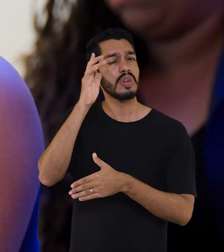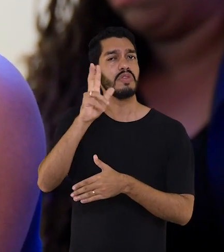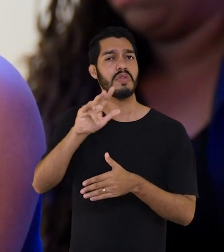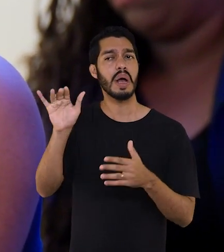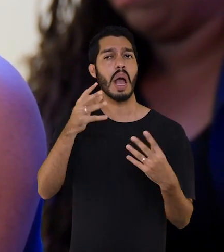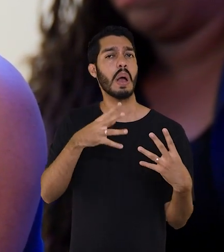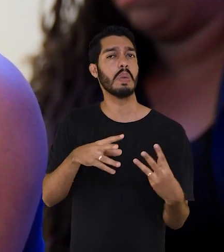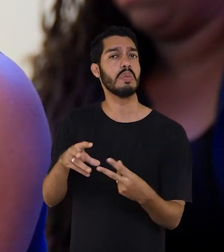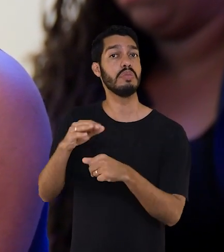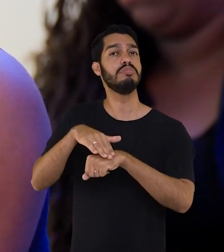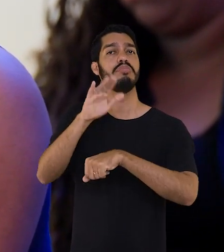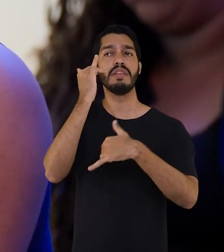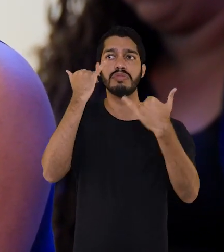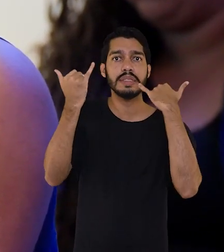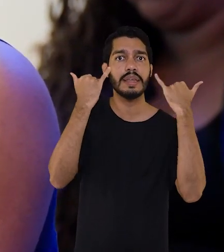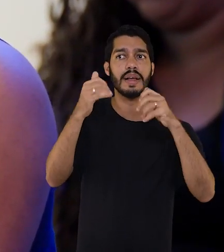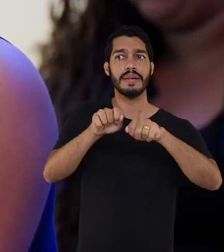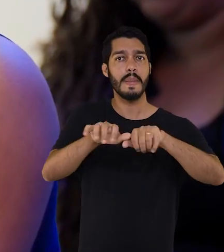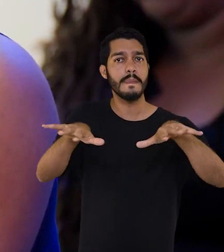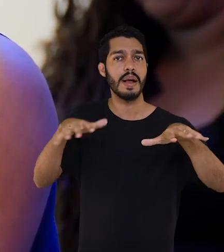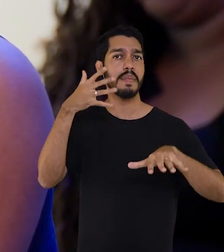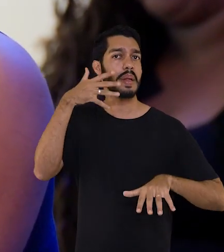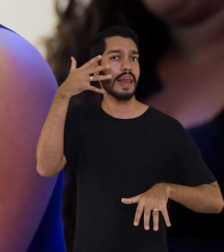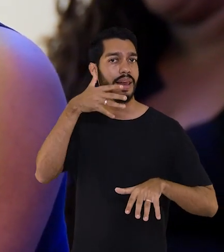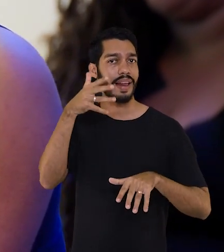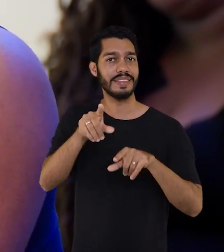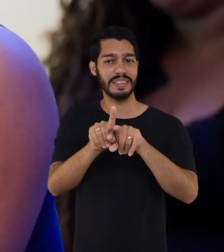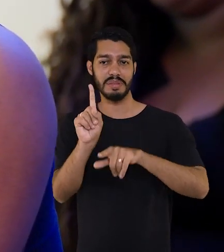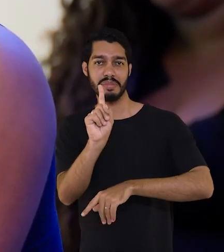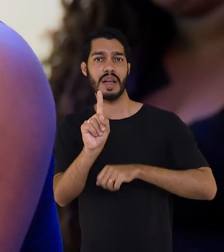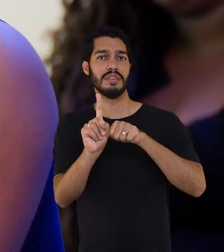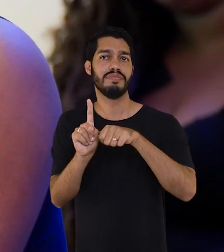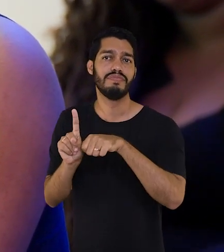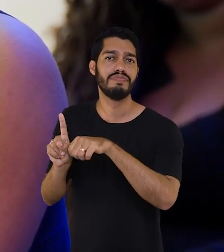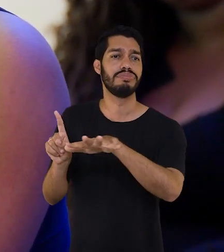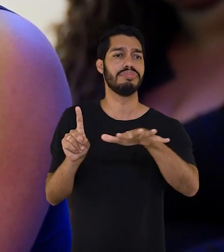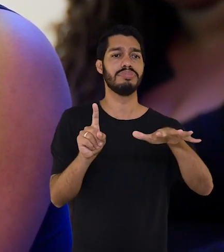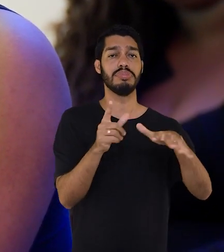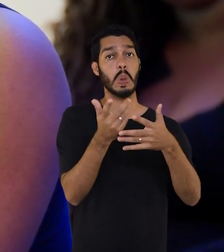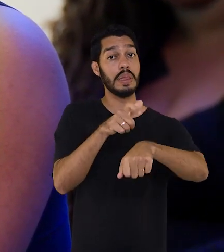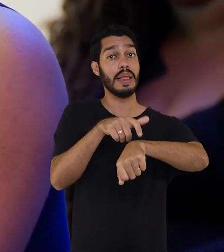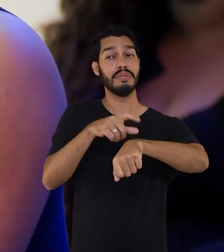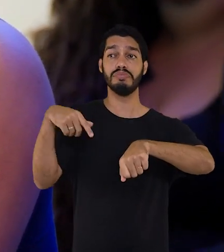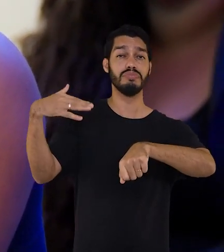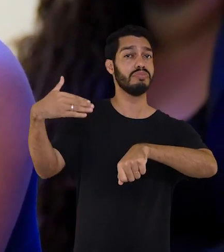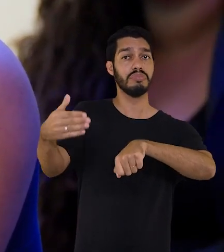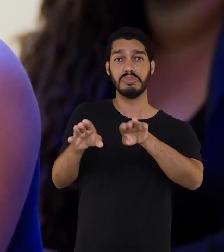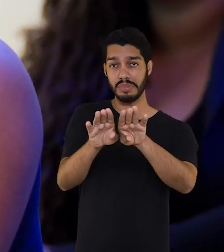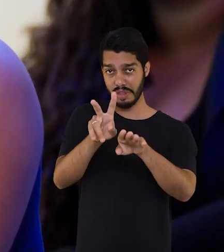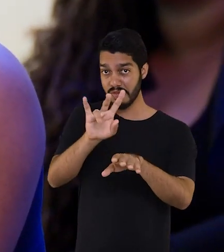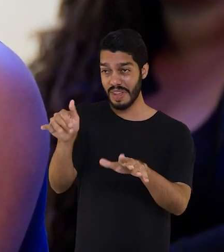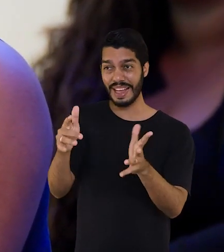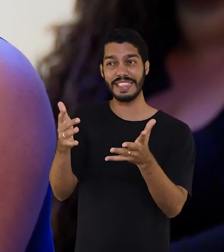acreditam que isso vai passar com mais informações, com essas palestras também, com com o